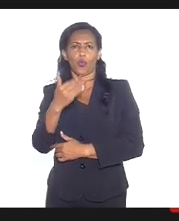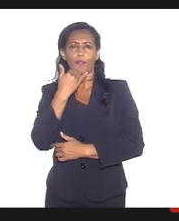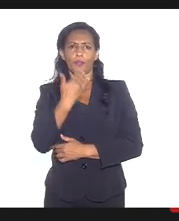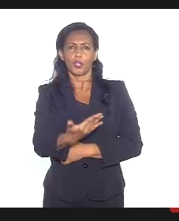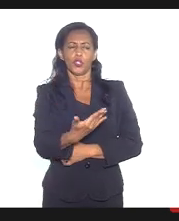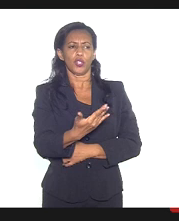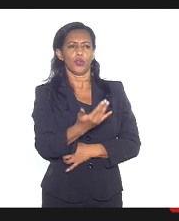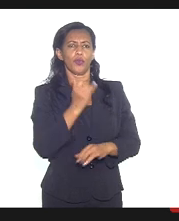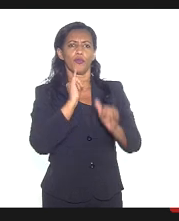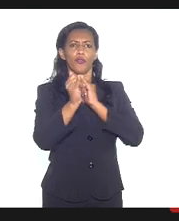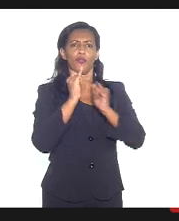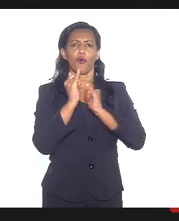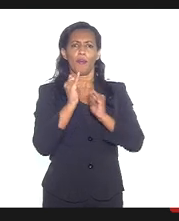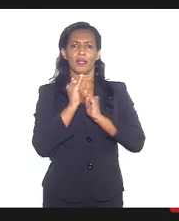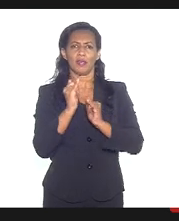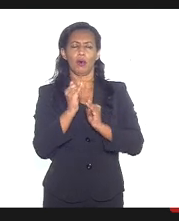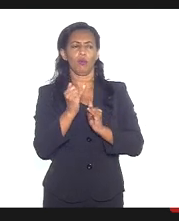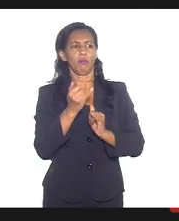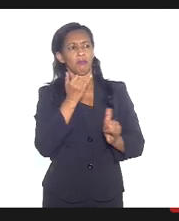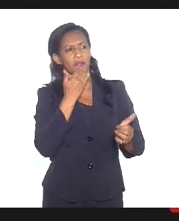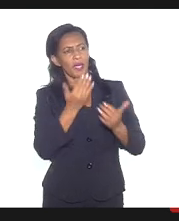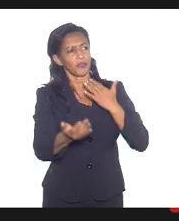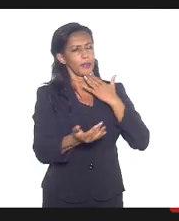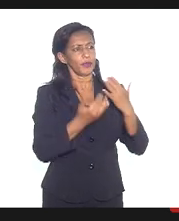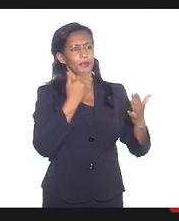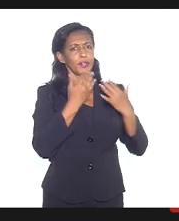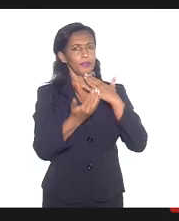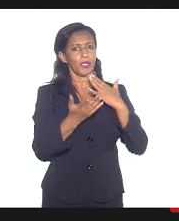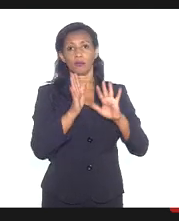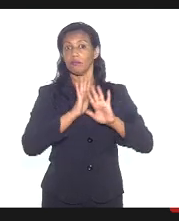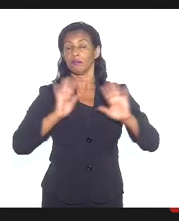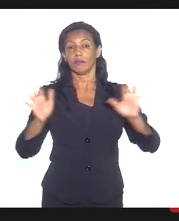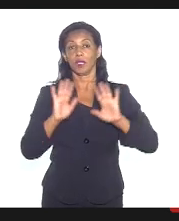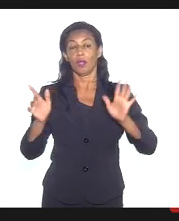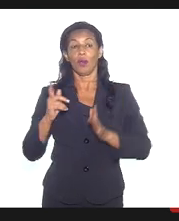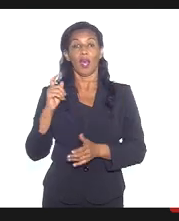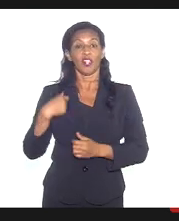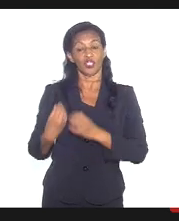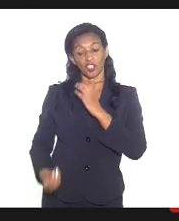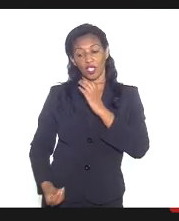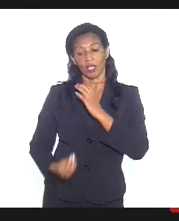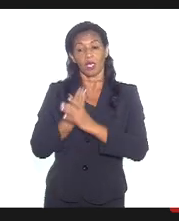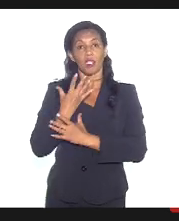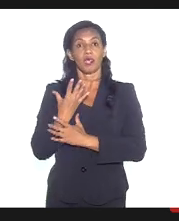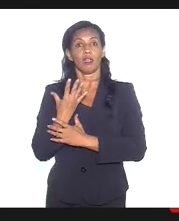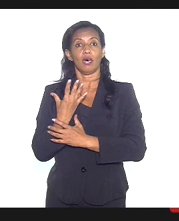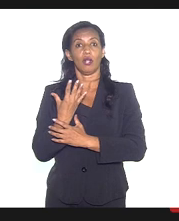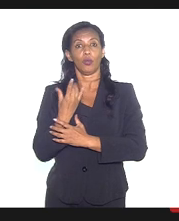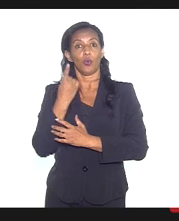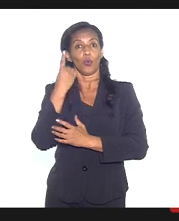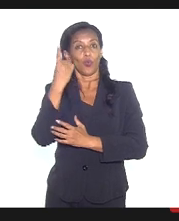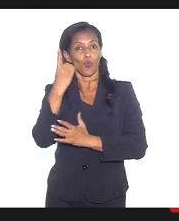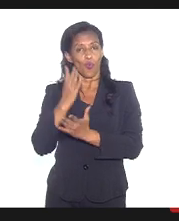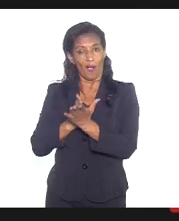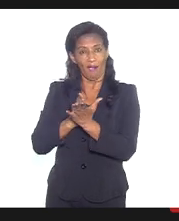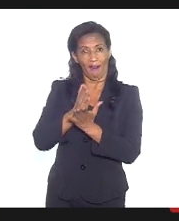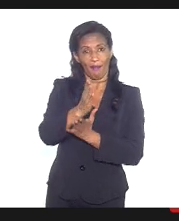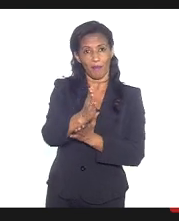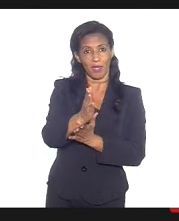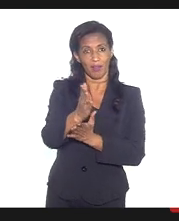intimação, a gente está tentando criar uma obrigação acessória que já permita que a gente